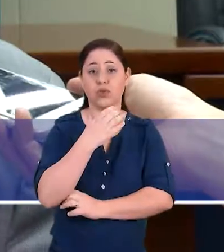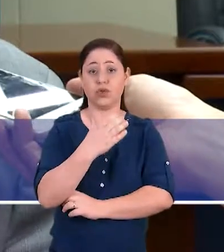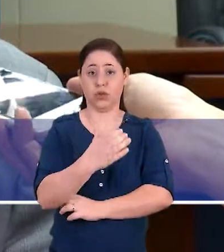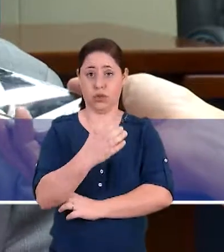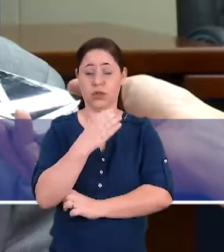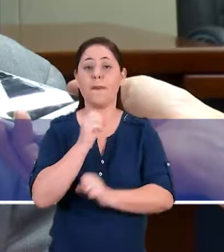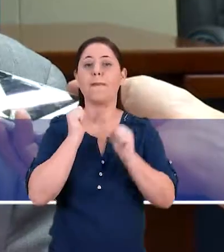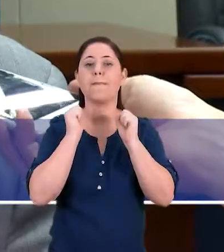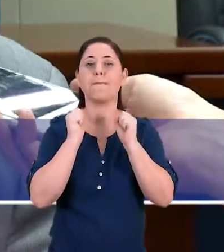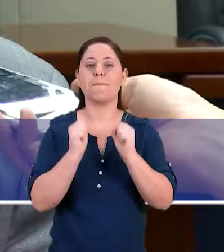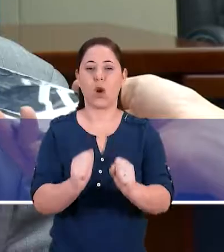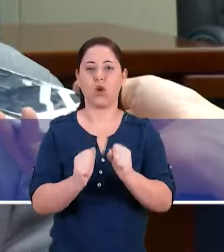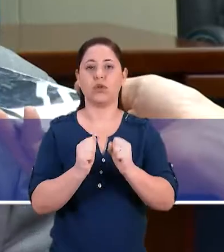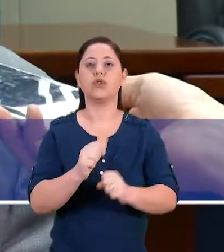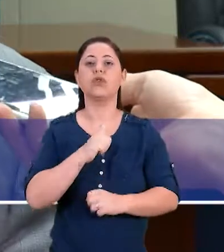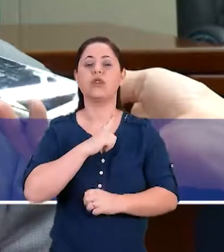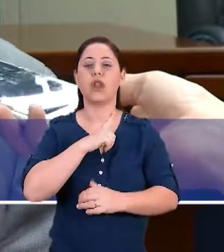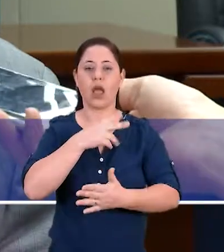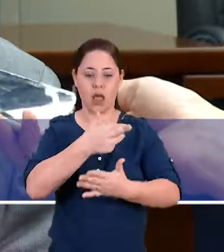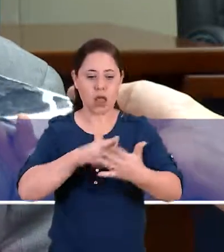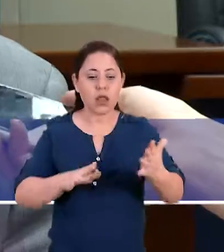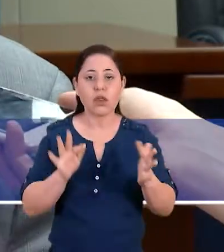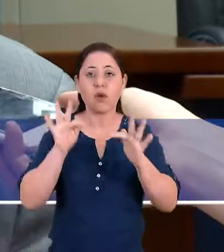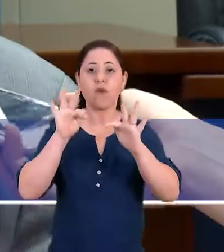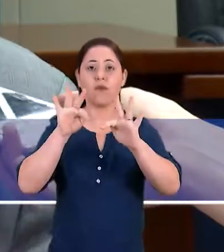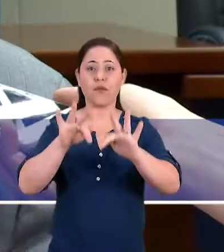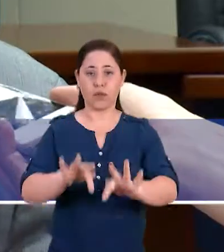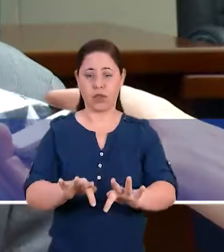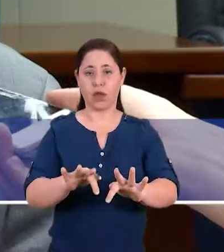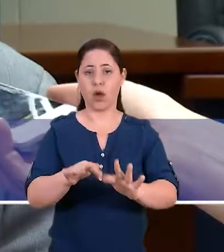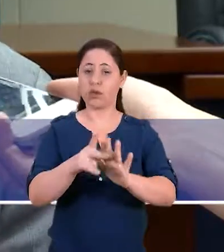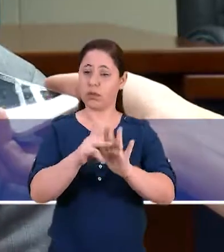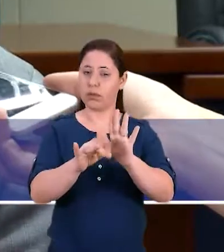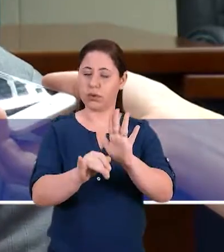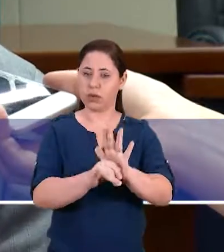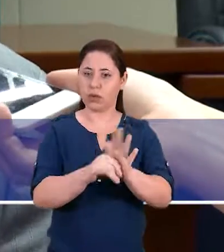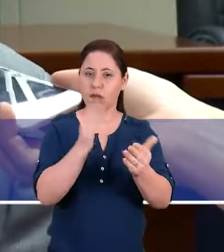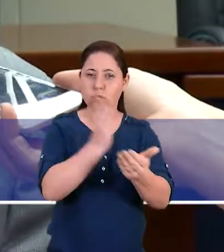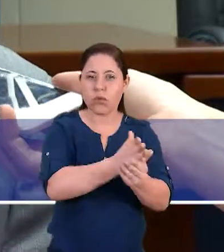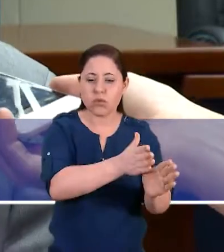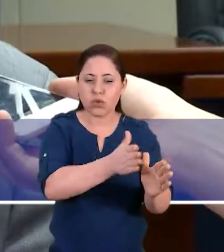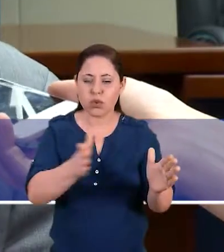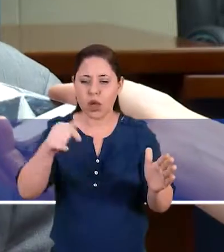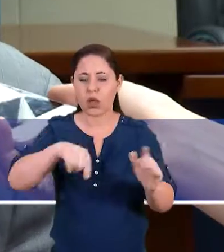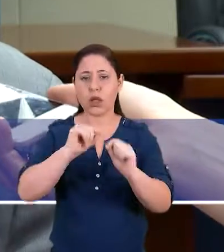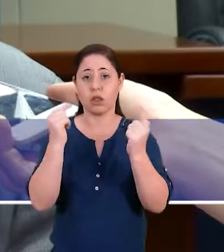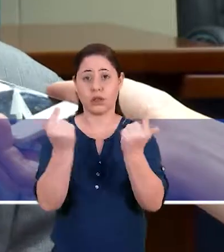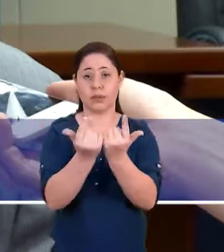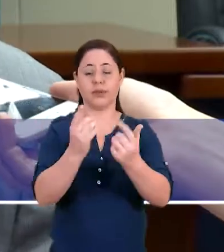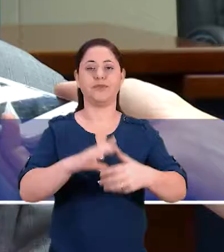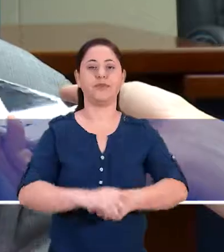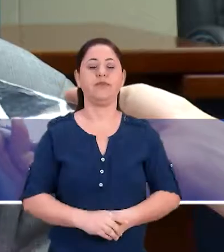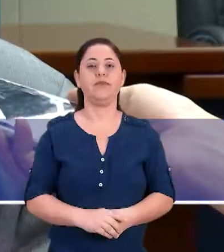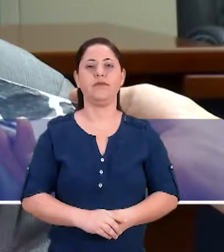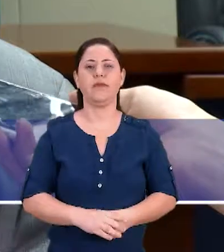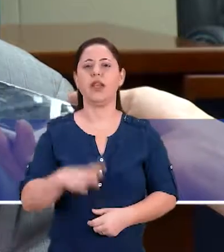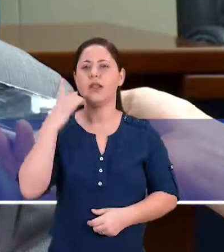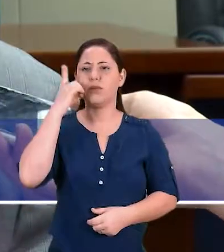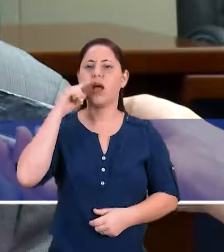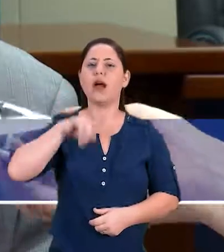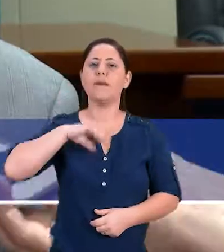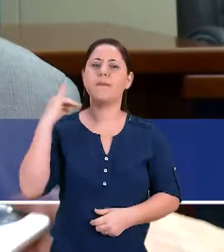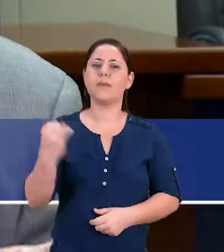11 de dezembro possamos ter a redação final deste projeto tramitando aqui na Casa